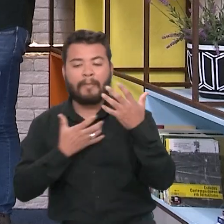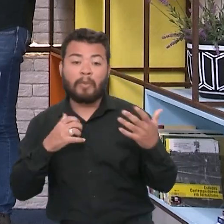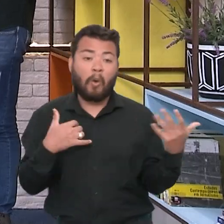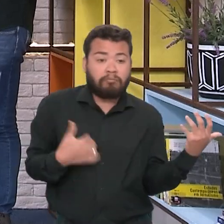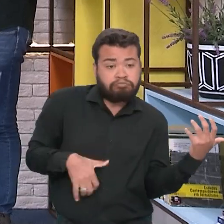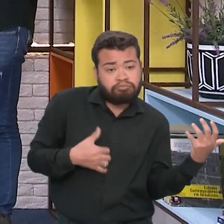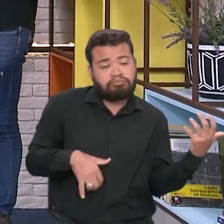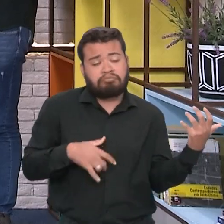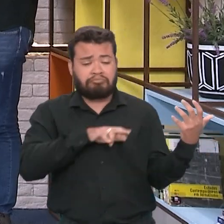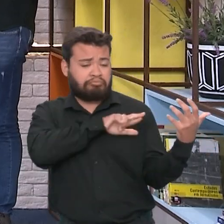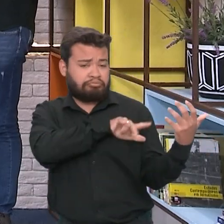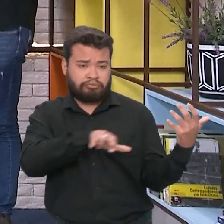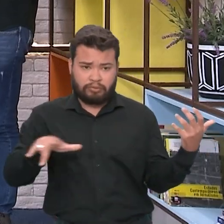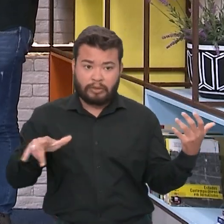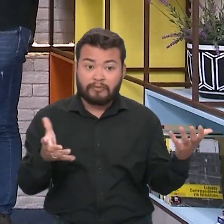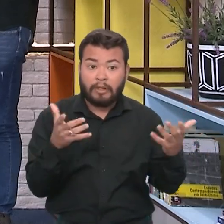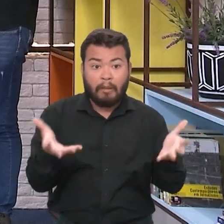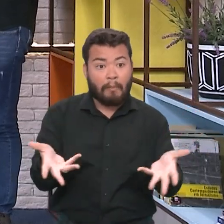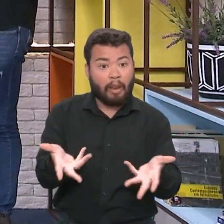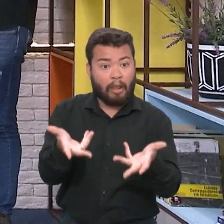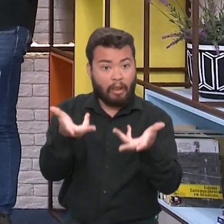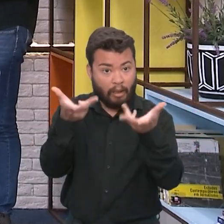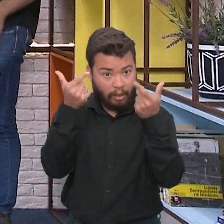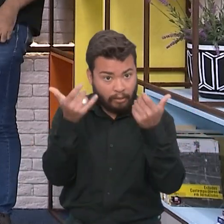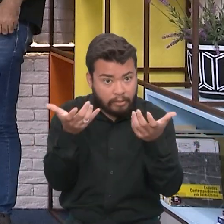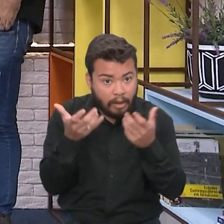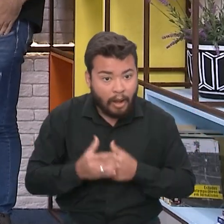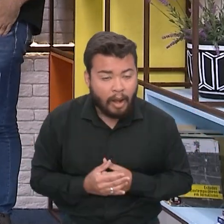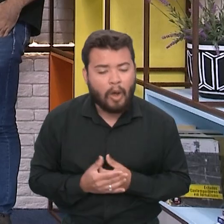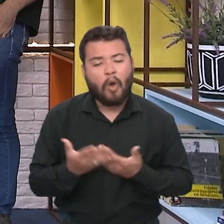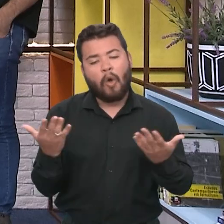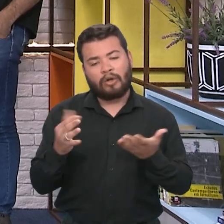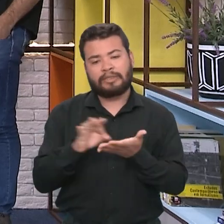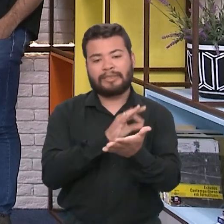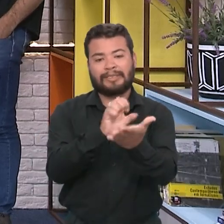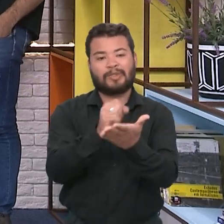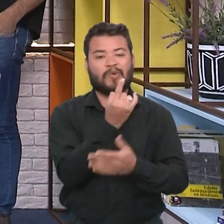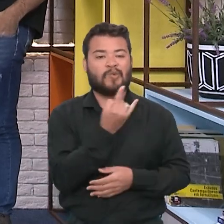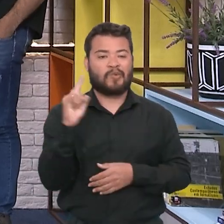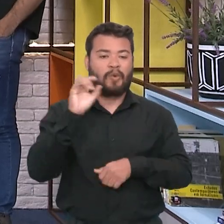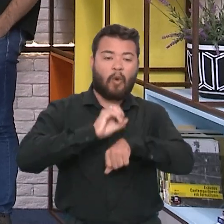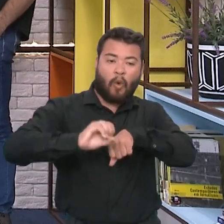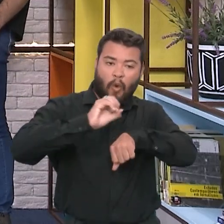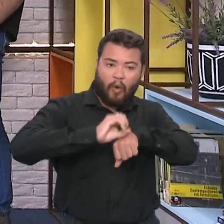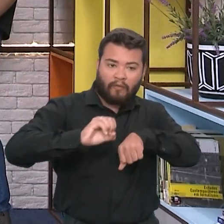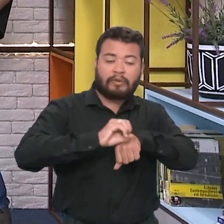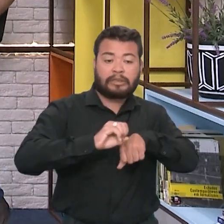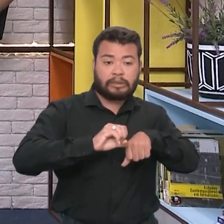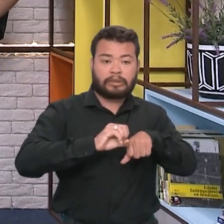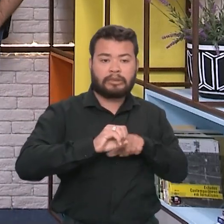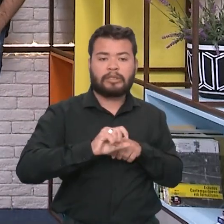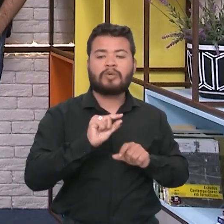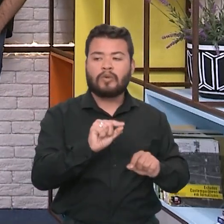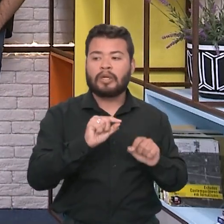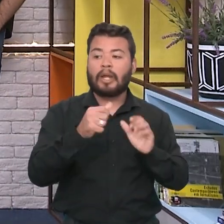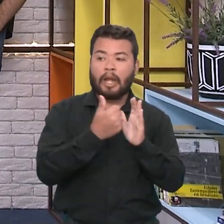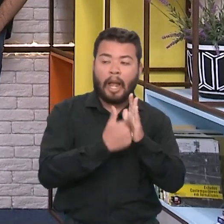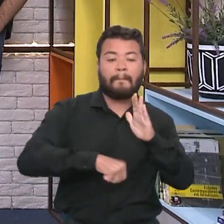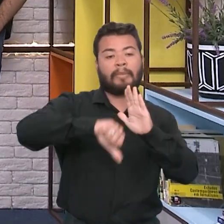instrumento e deseja se aprimorar. Hoje é o último dia de inscrições para as oficinas de capacitação musical do Canto da